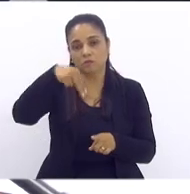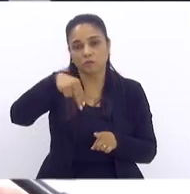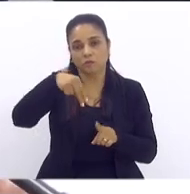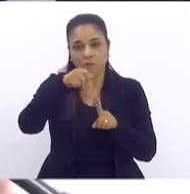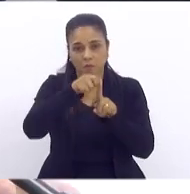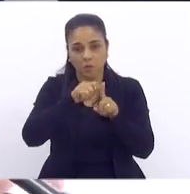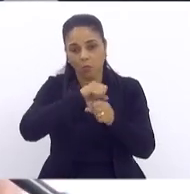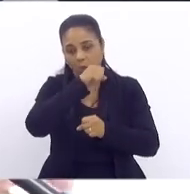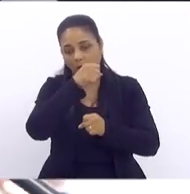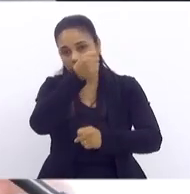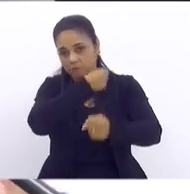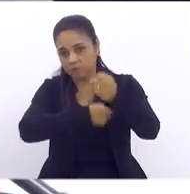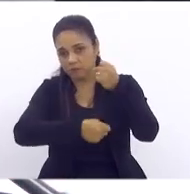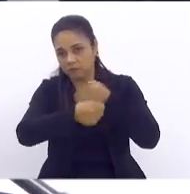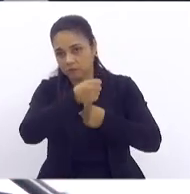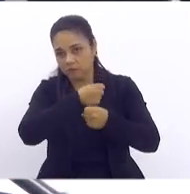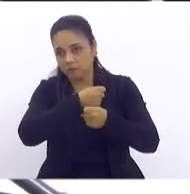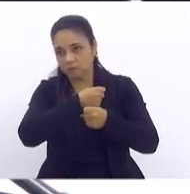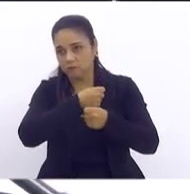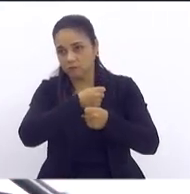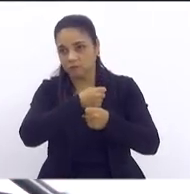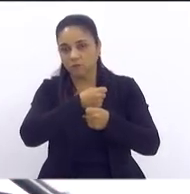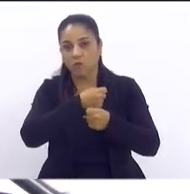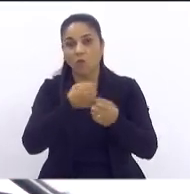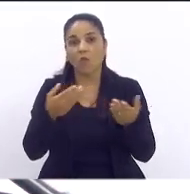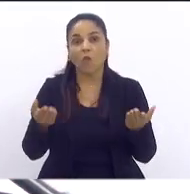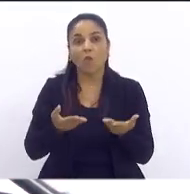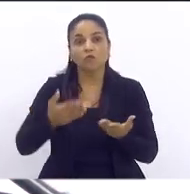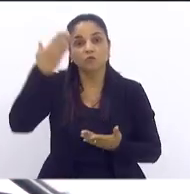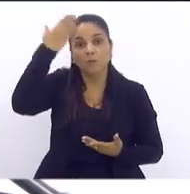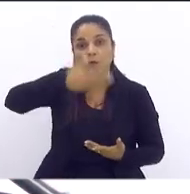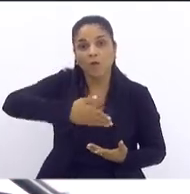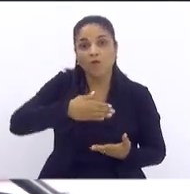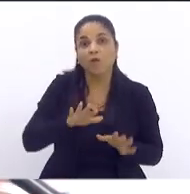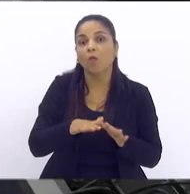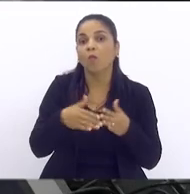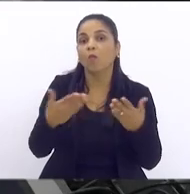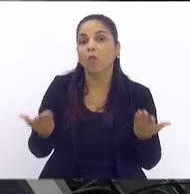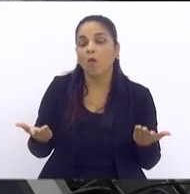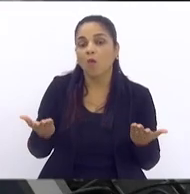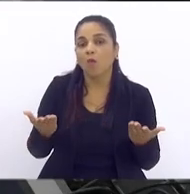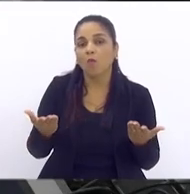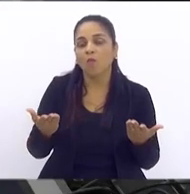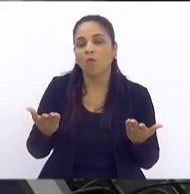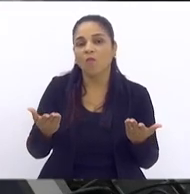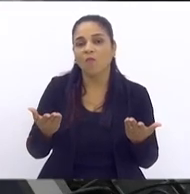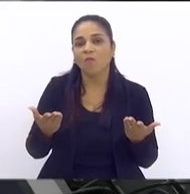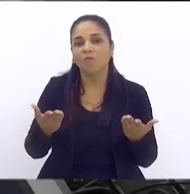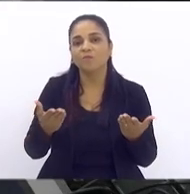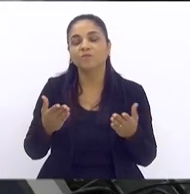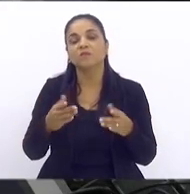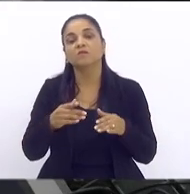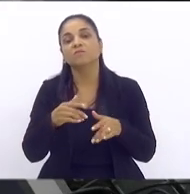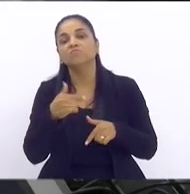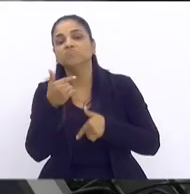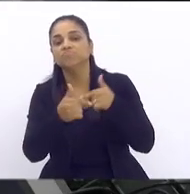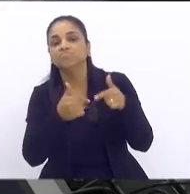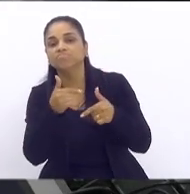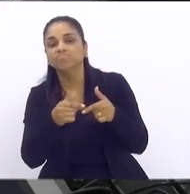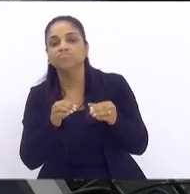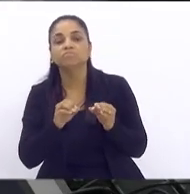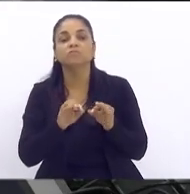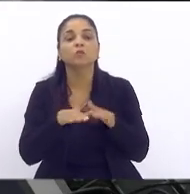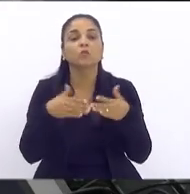que você tem de documento robusto para nos apresentar hoje, nesse momento? Qual foi efetivamente as medidas que foram tomadas pelo